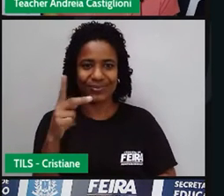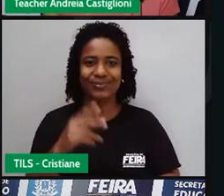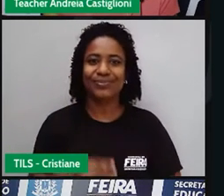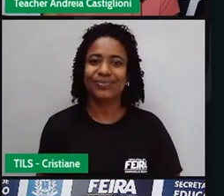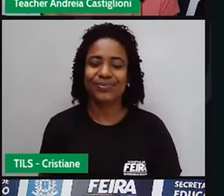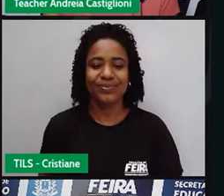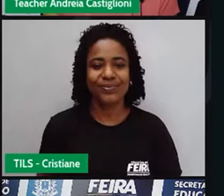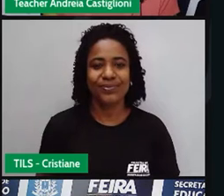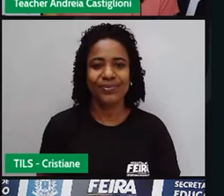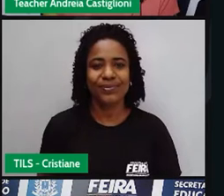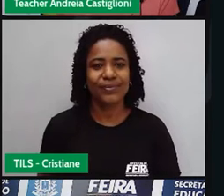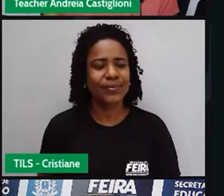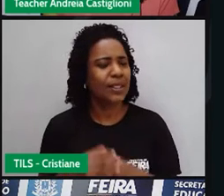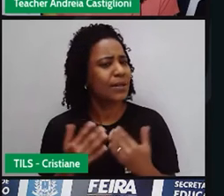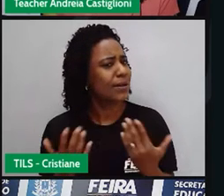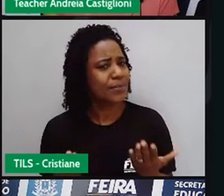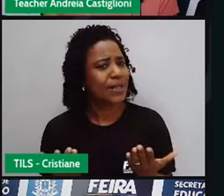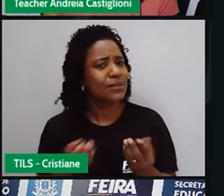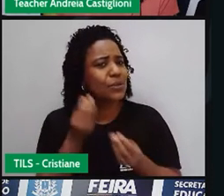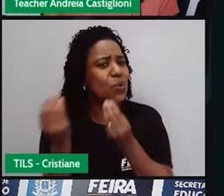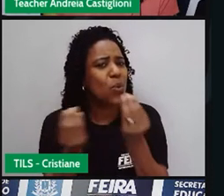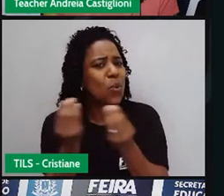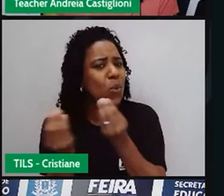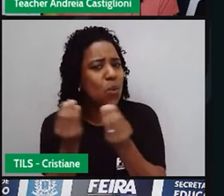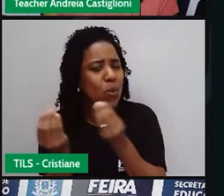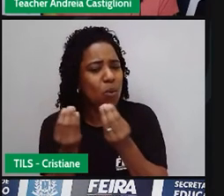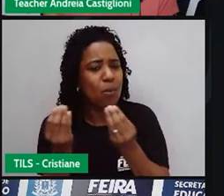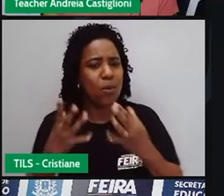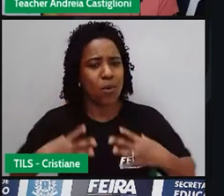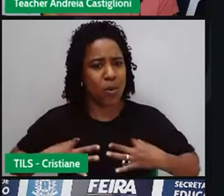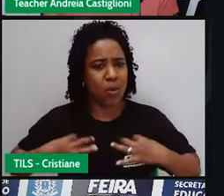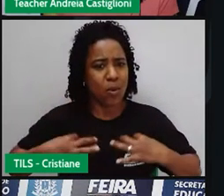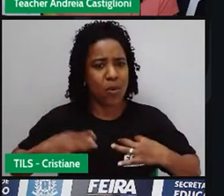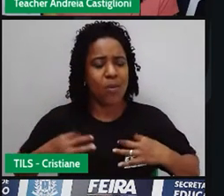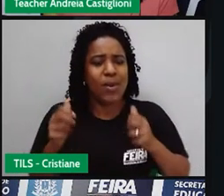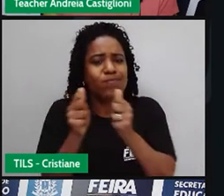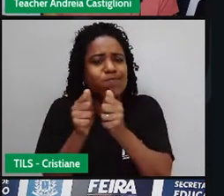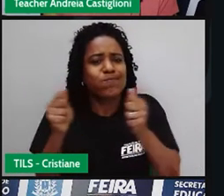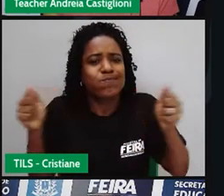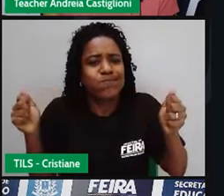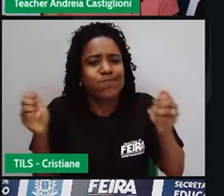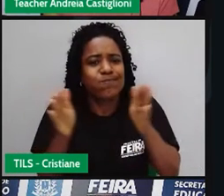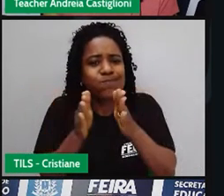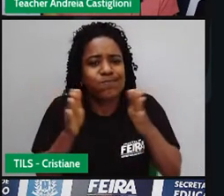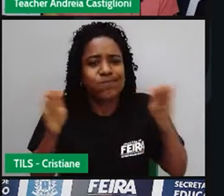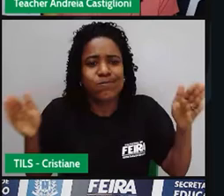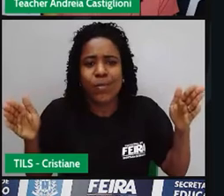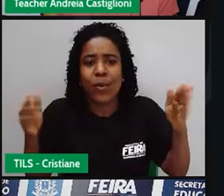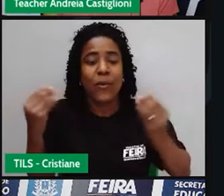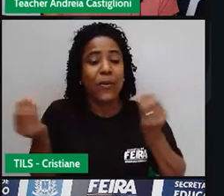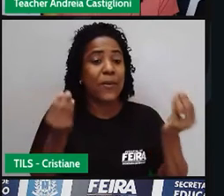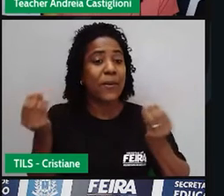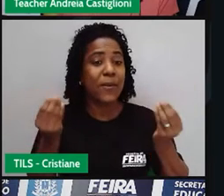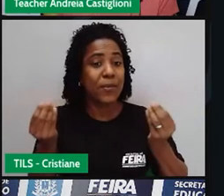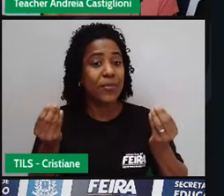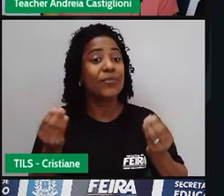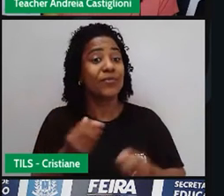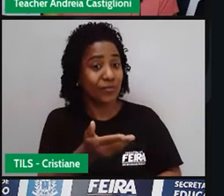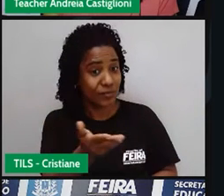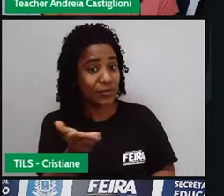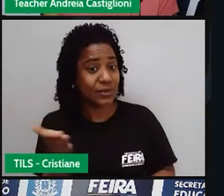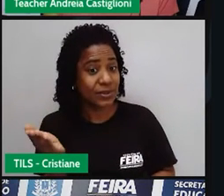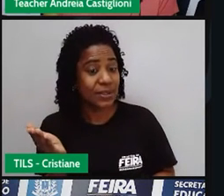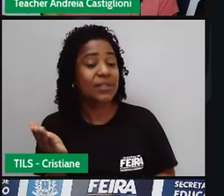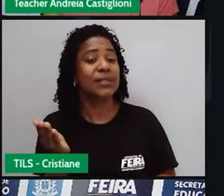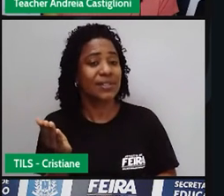e em relação né Aos tamanho das roupas que usamos também que ele já estudados